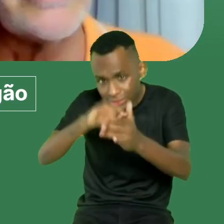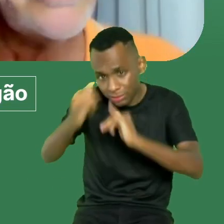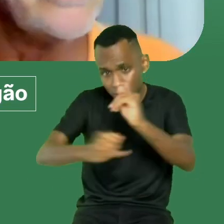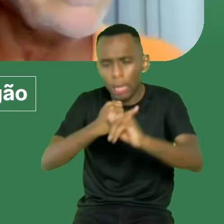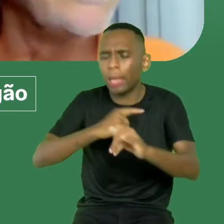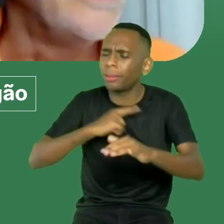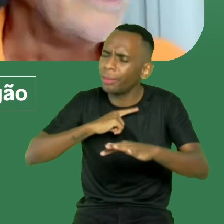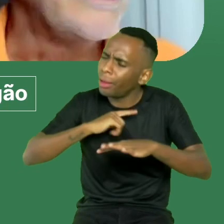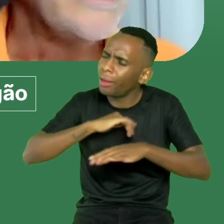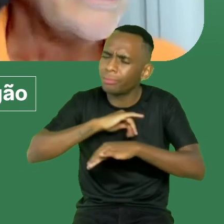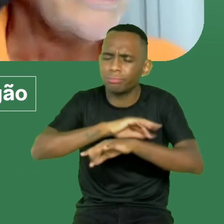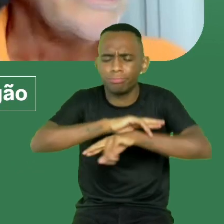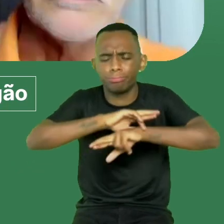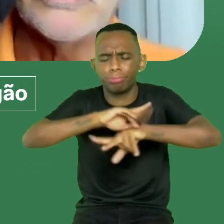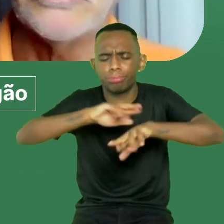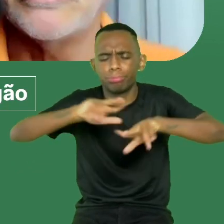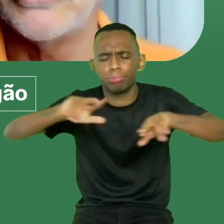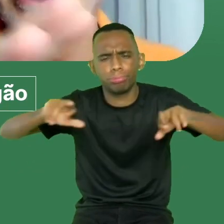tem